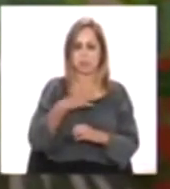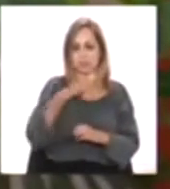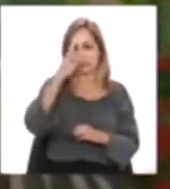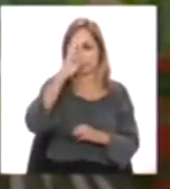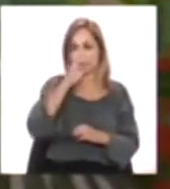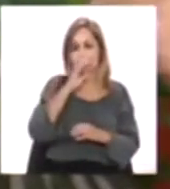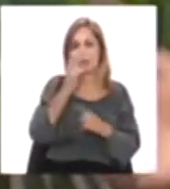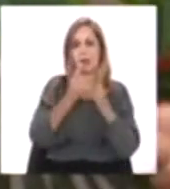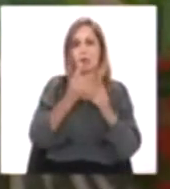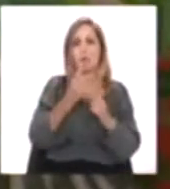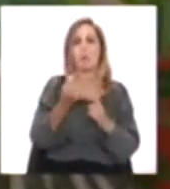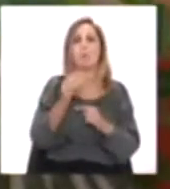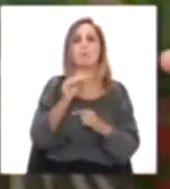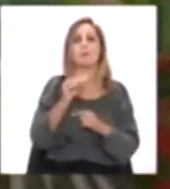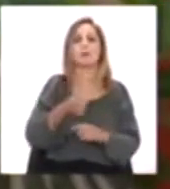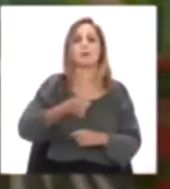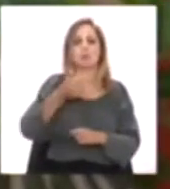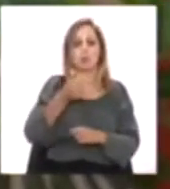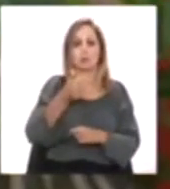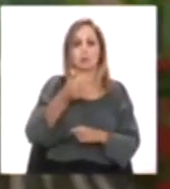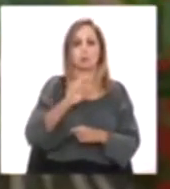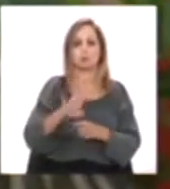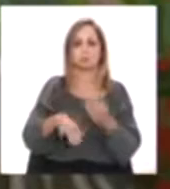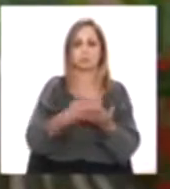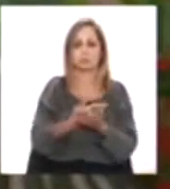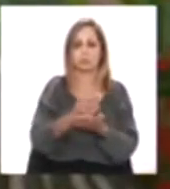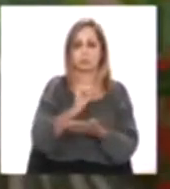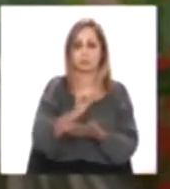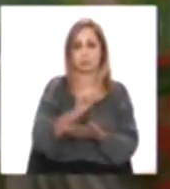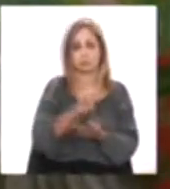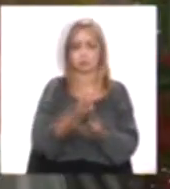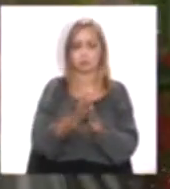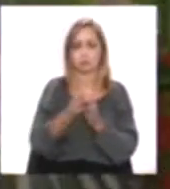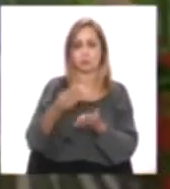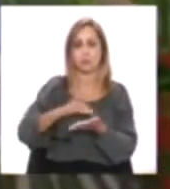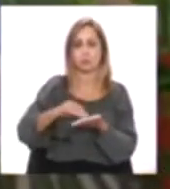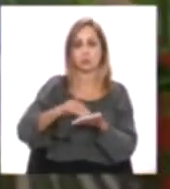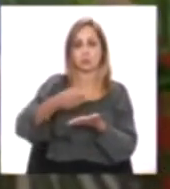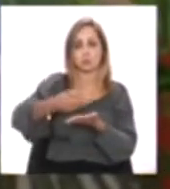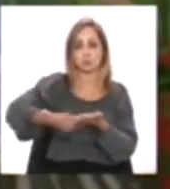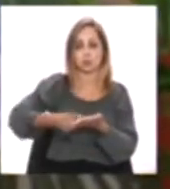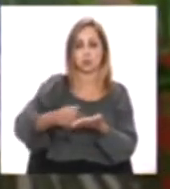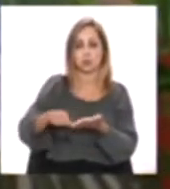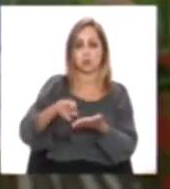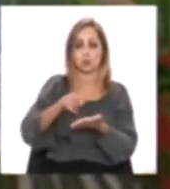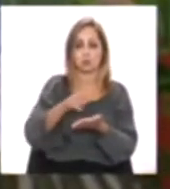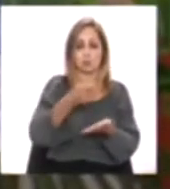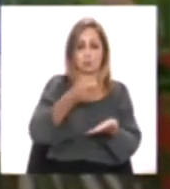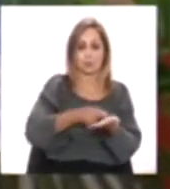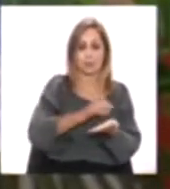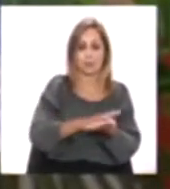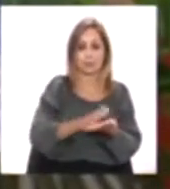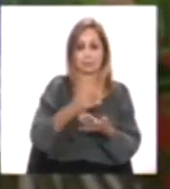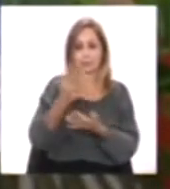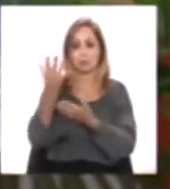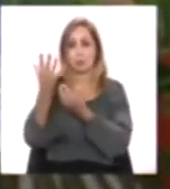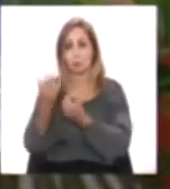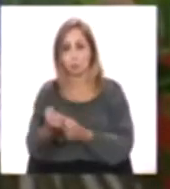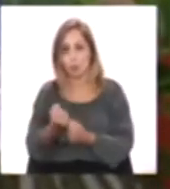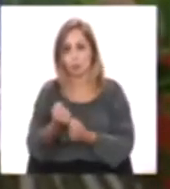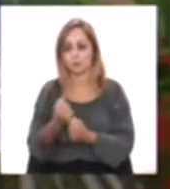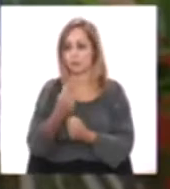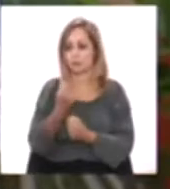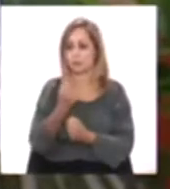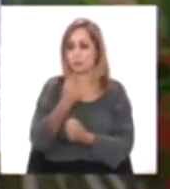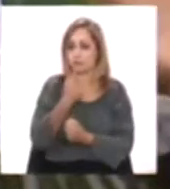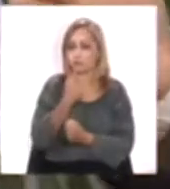se há algum banco melhor. Ok, procurar, fazem-te uma proposta e mudas. Ou seja, tu a custo zero ficas a poupar dezenas de milhares